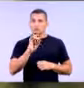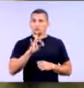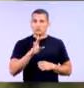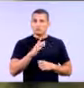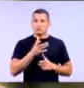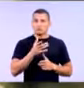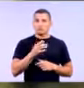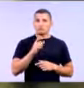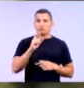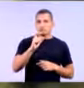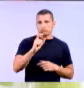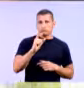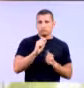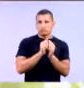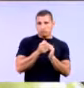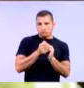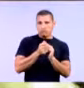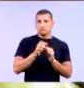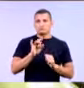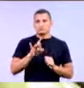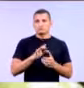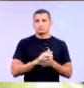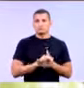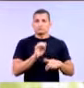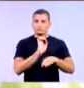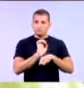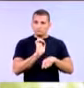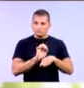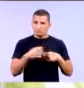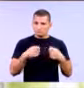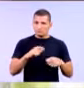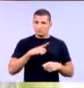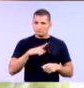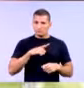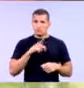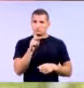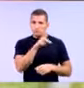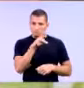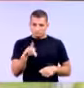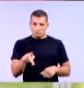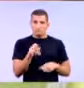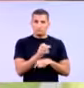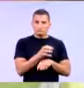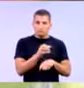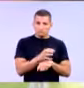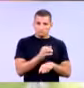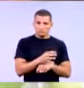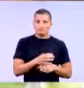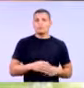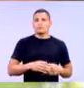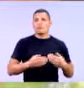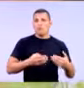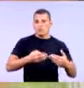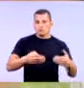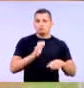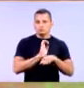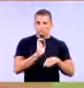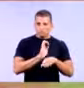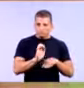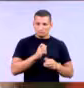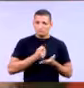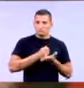transporte da concedente. O estagiário ele deve ter um professor orientador que possa acompanhá-lo no estágio e fornecer